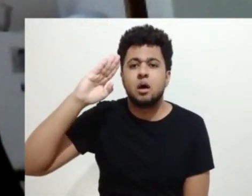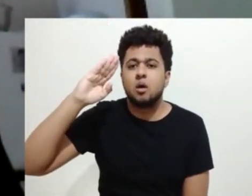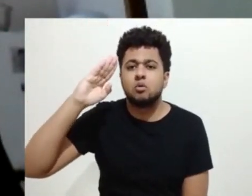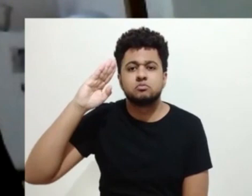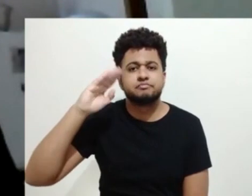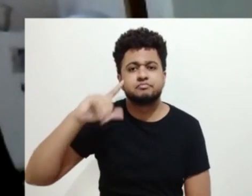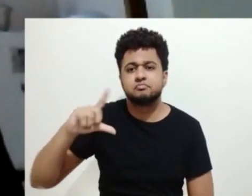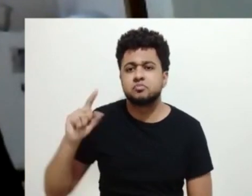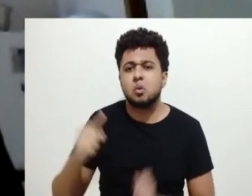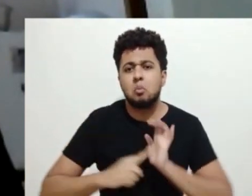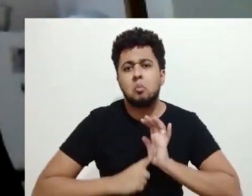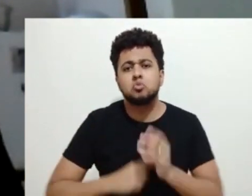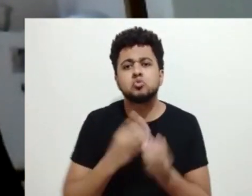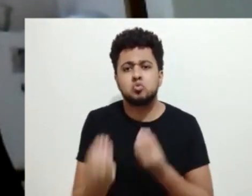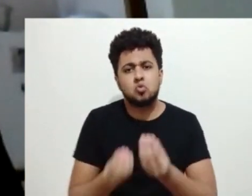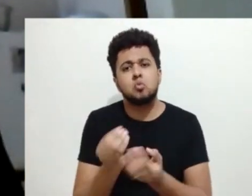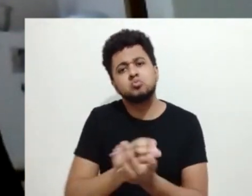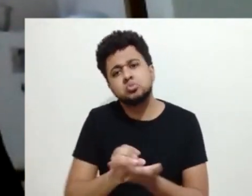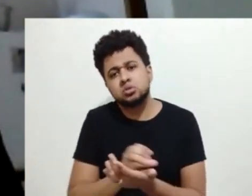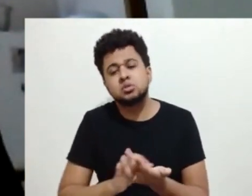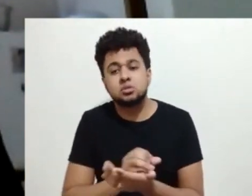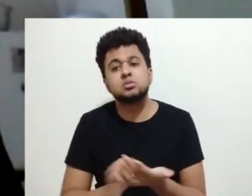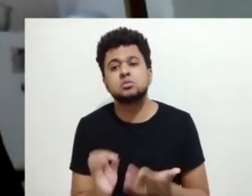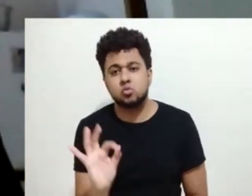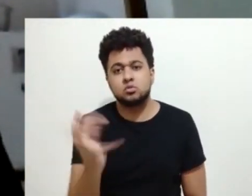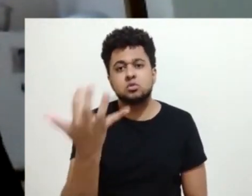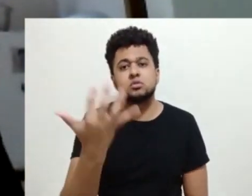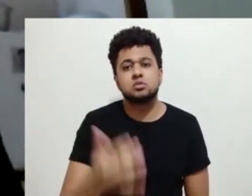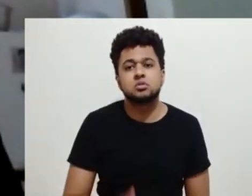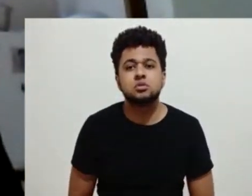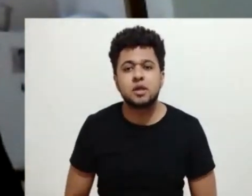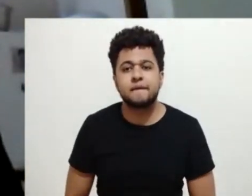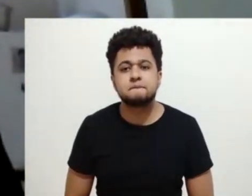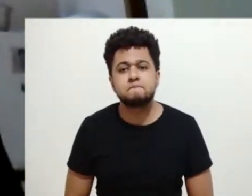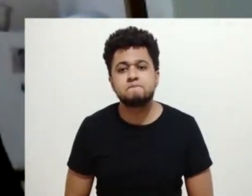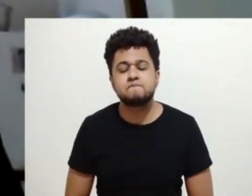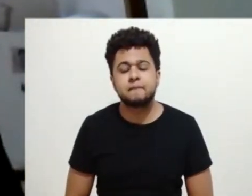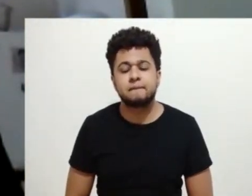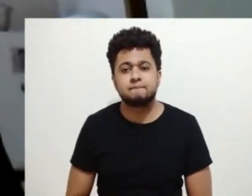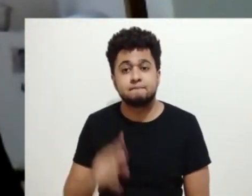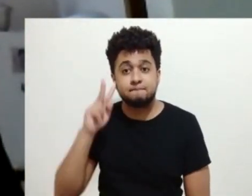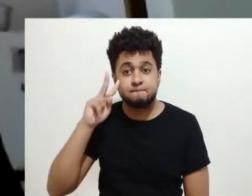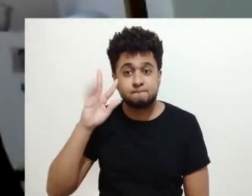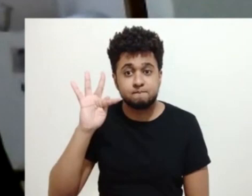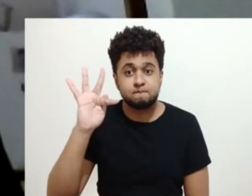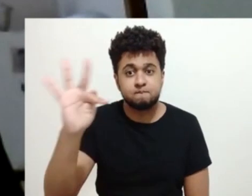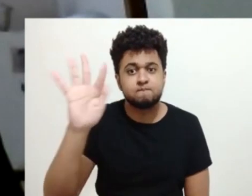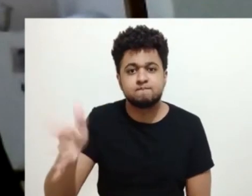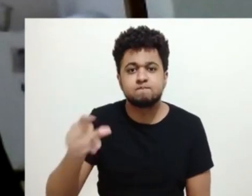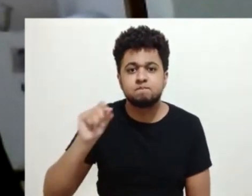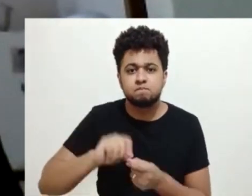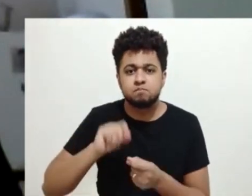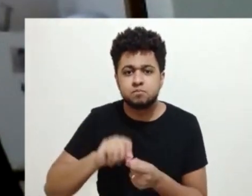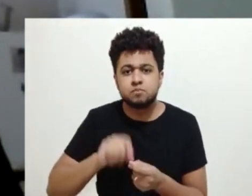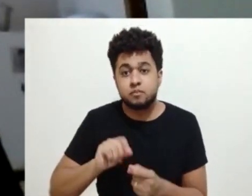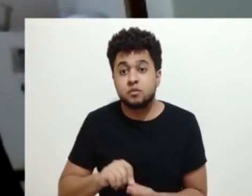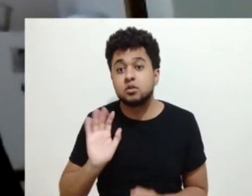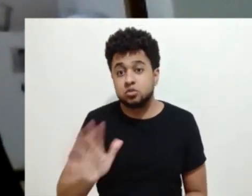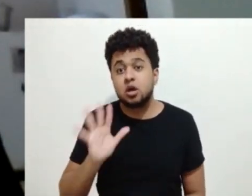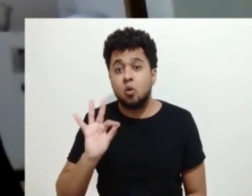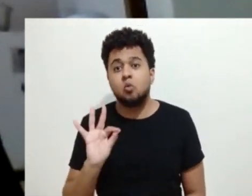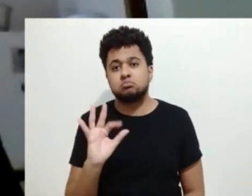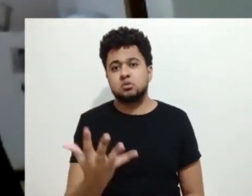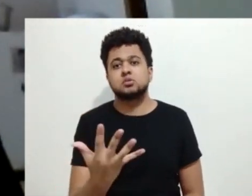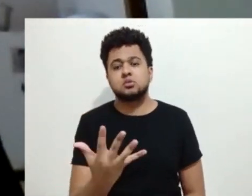concretizam são um dos principais aspectos que mostram como a ciência